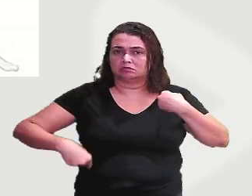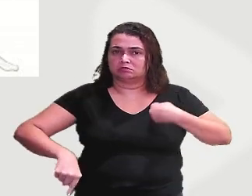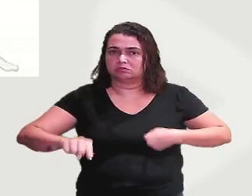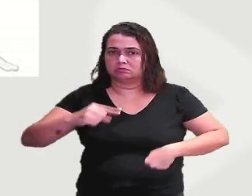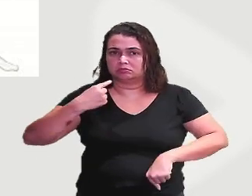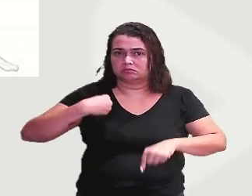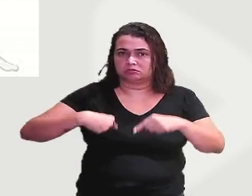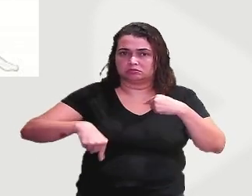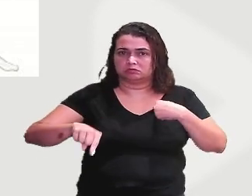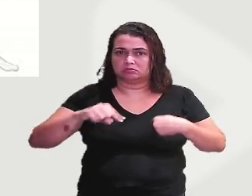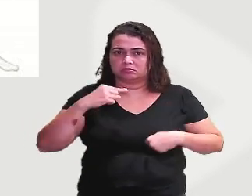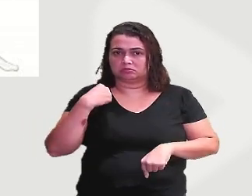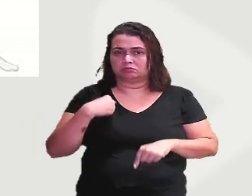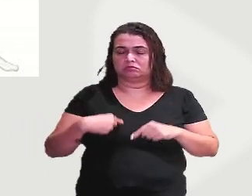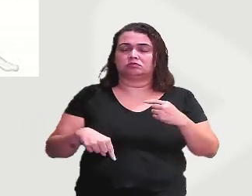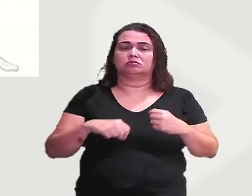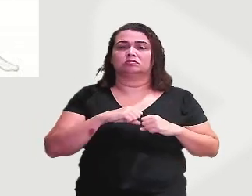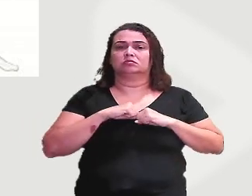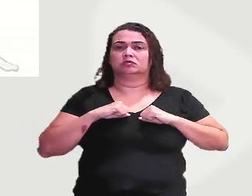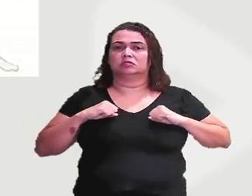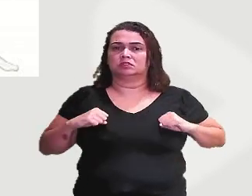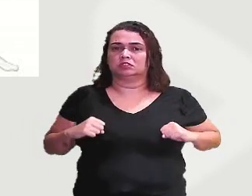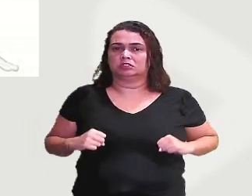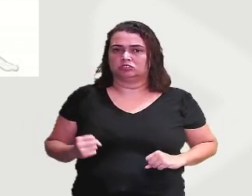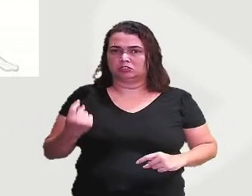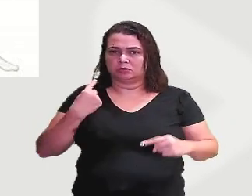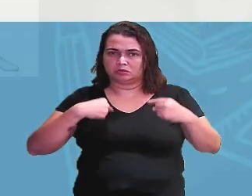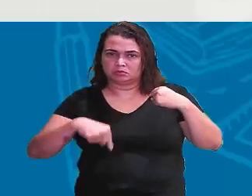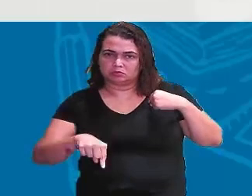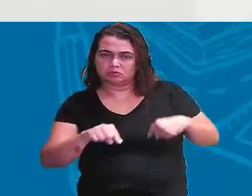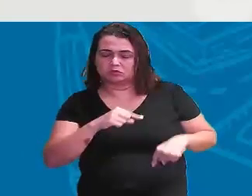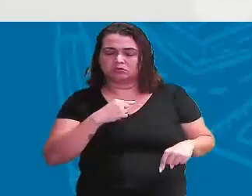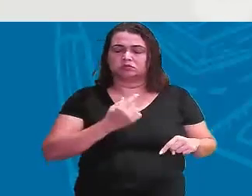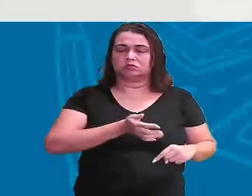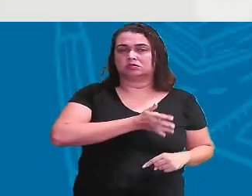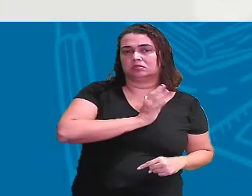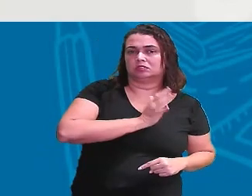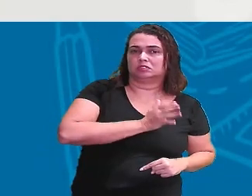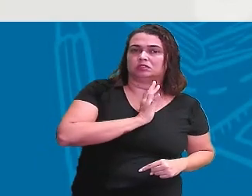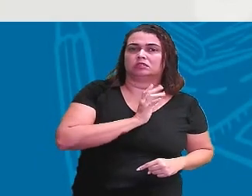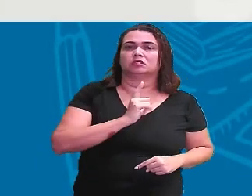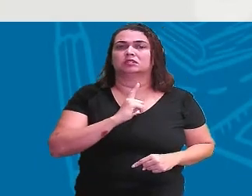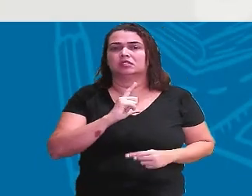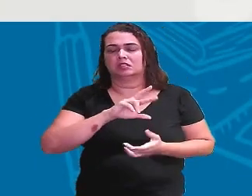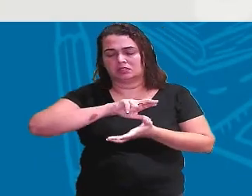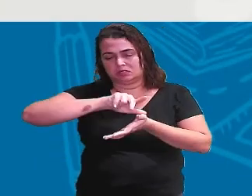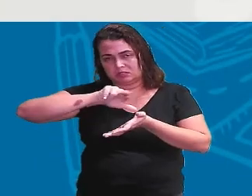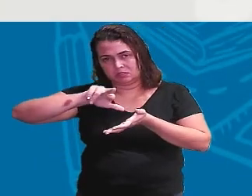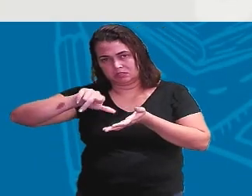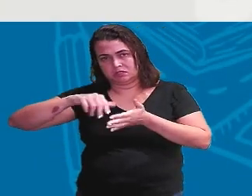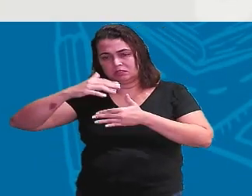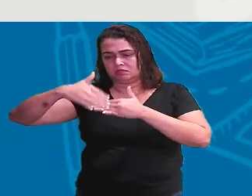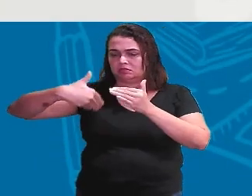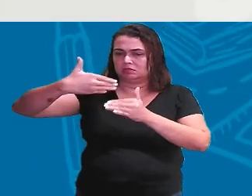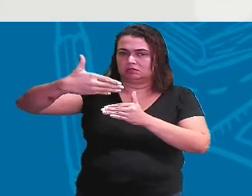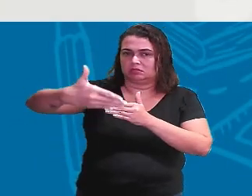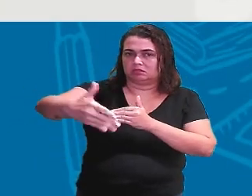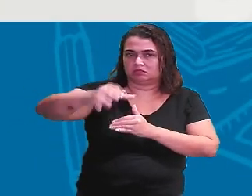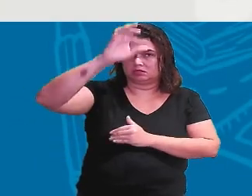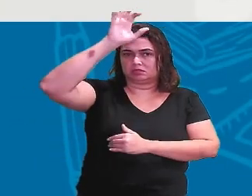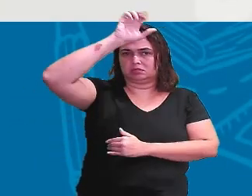sistema cardiovascular. Mas a gente tem outros sistemas funcionando no nosso corpo que a gente vai estar aprendendo ao longo das